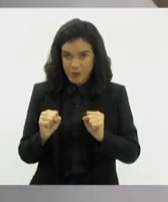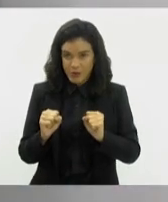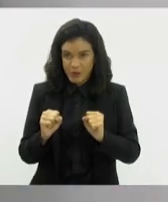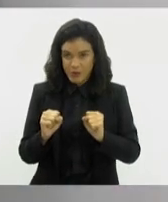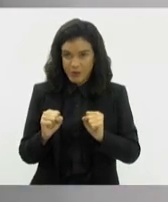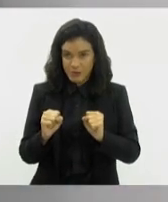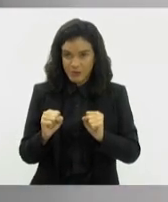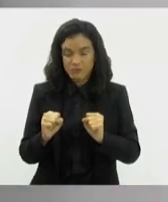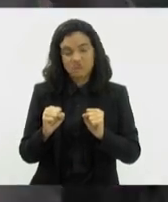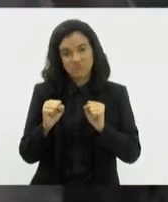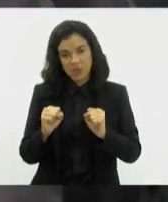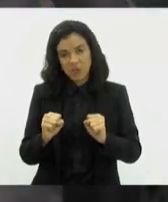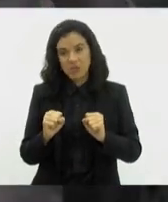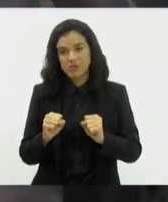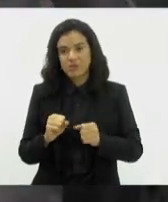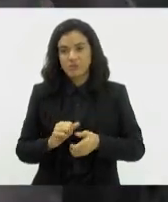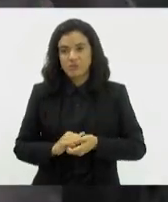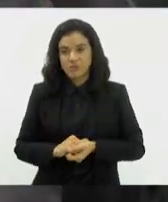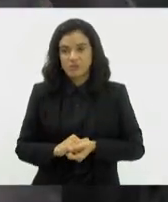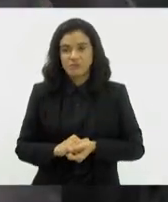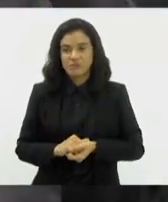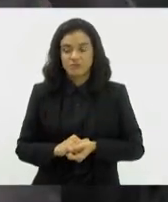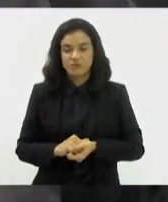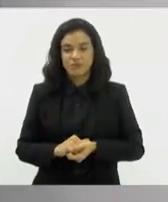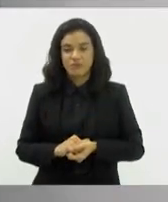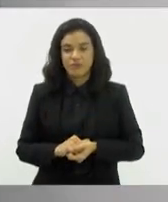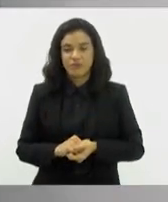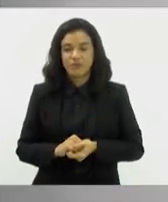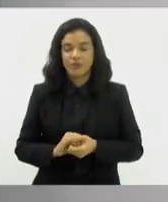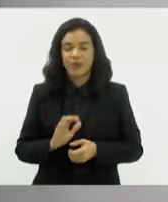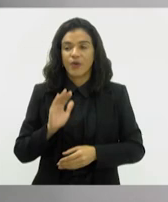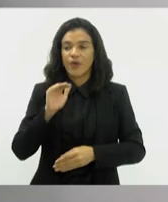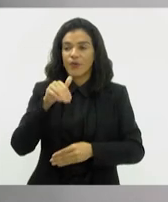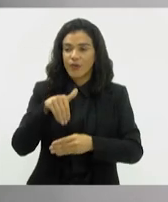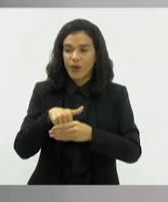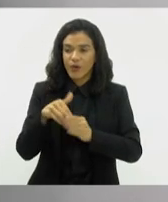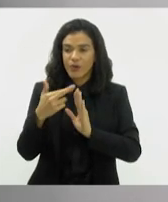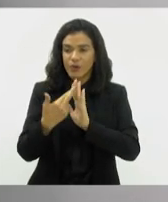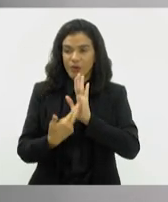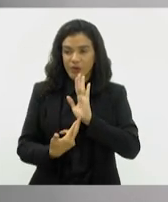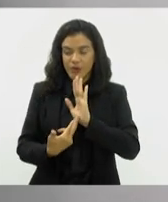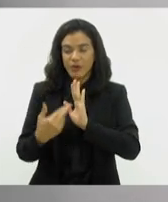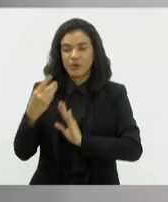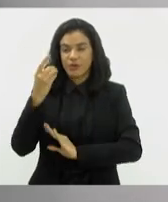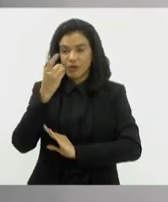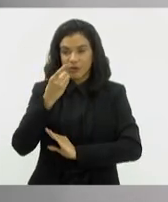relator? Pode ser. Então, o voto do relator, deputado